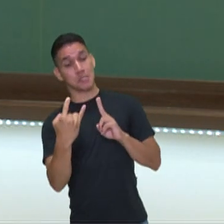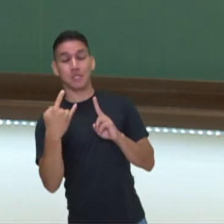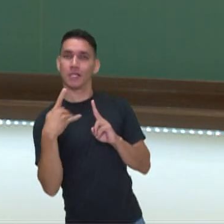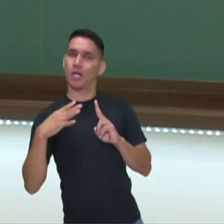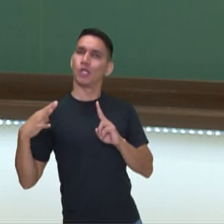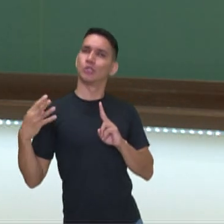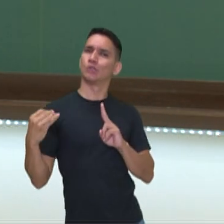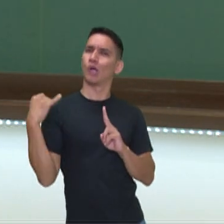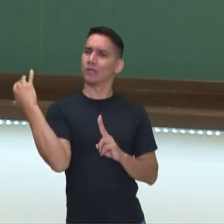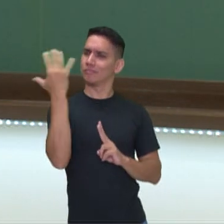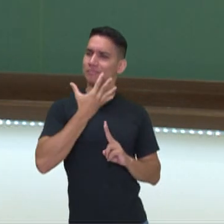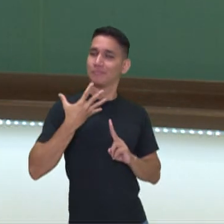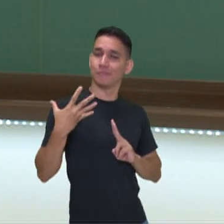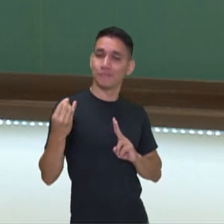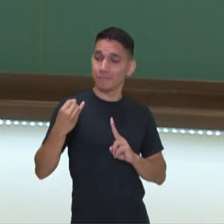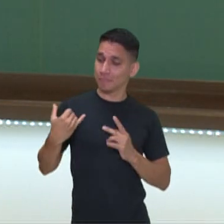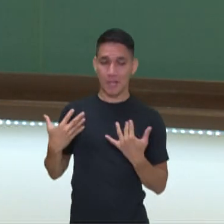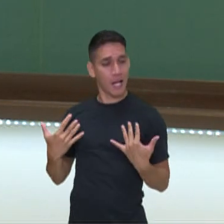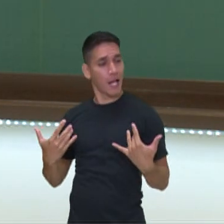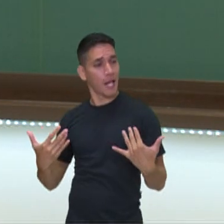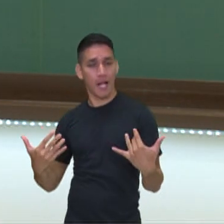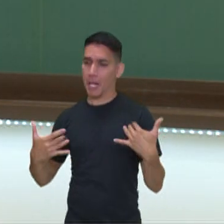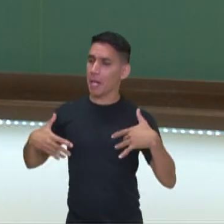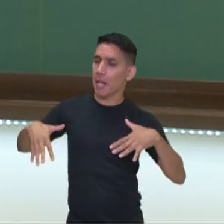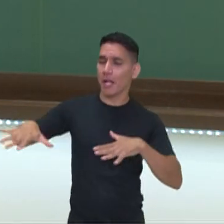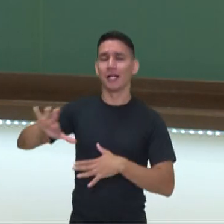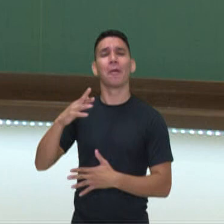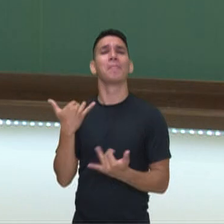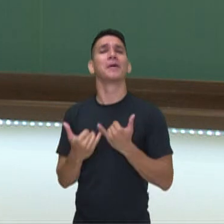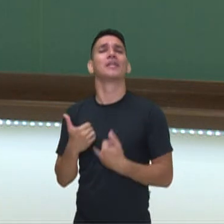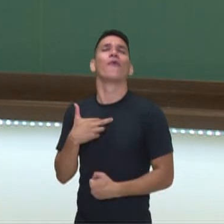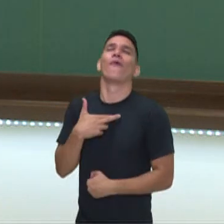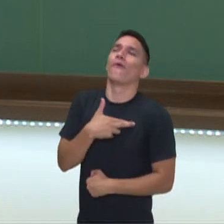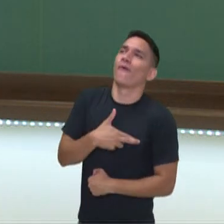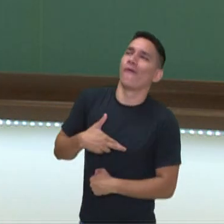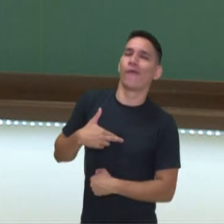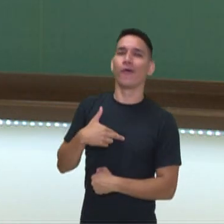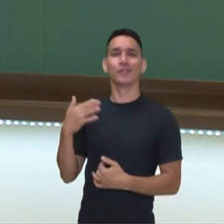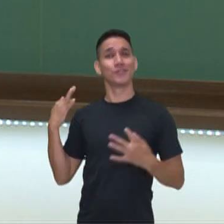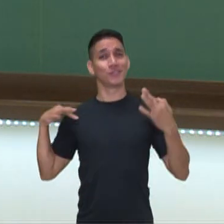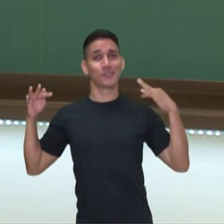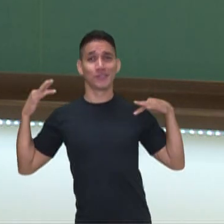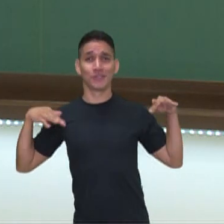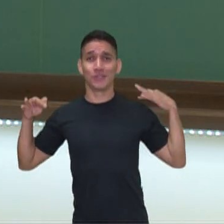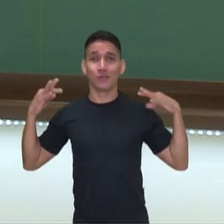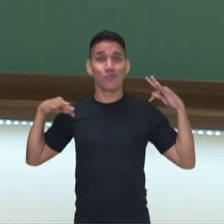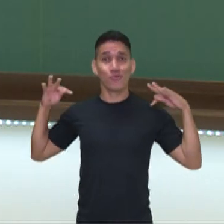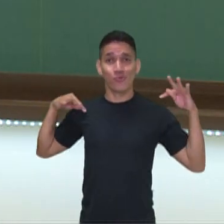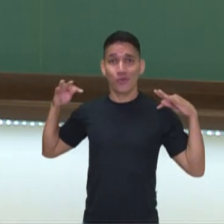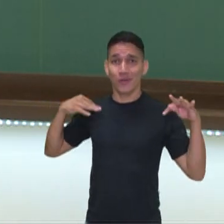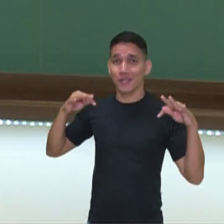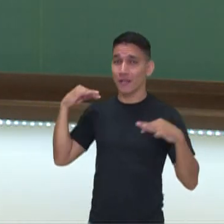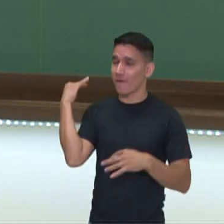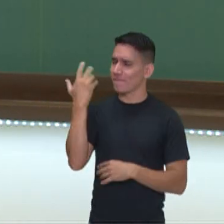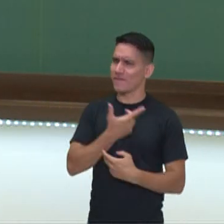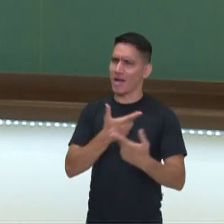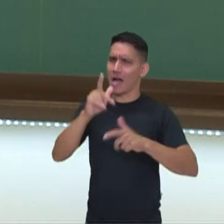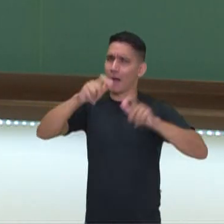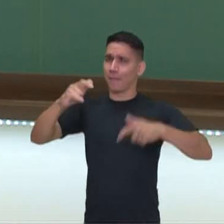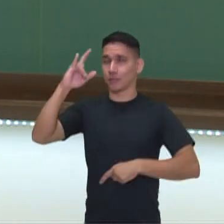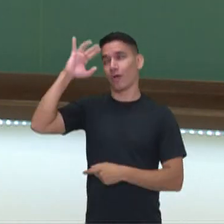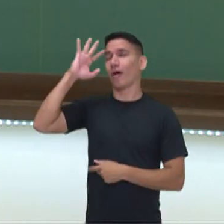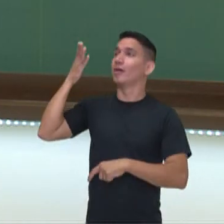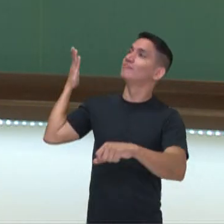a luxuosidade da cidade, essa área romântica, turística de Paris, o sonho de muitas e muitas pessoas